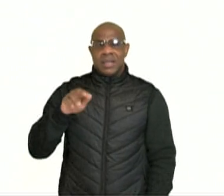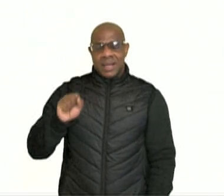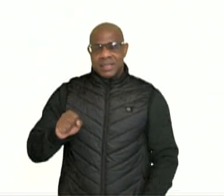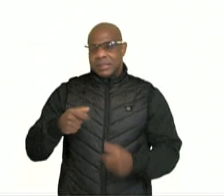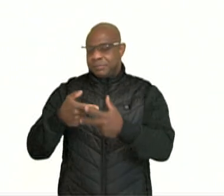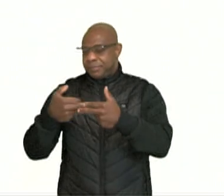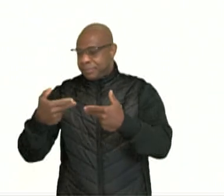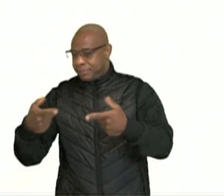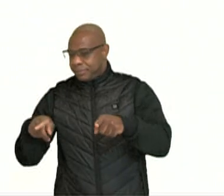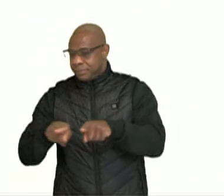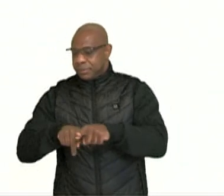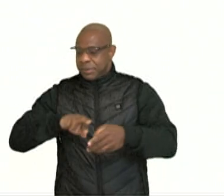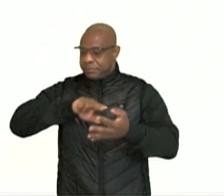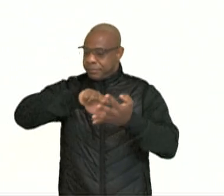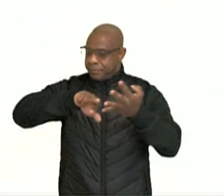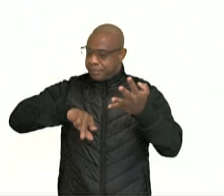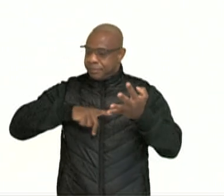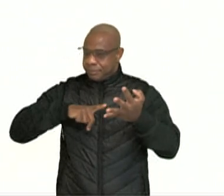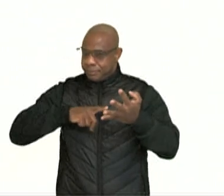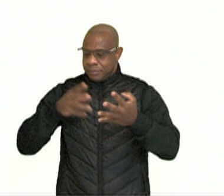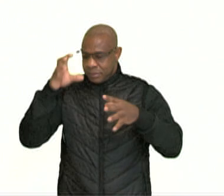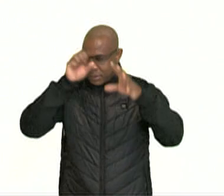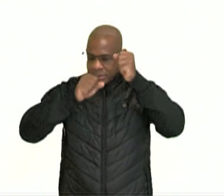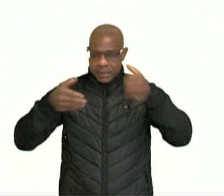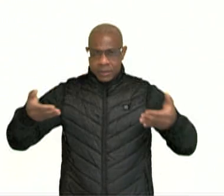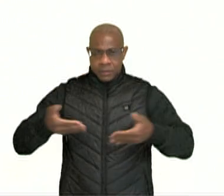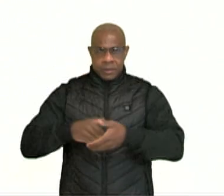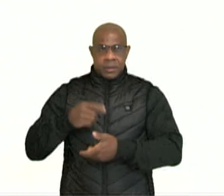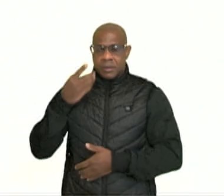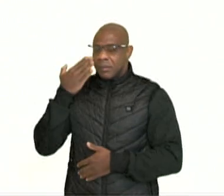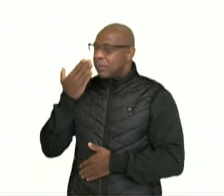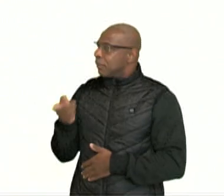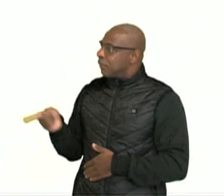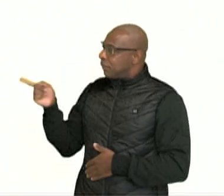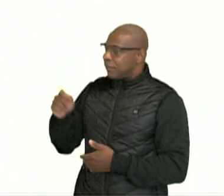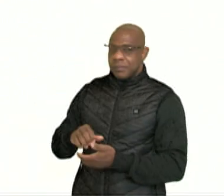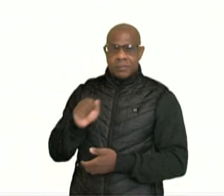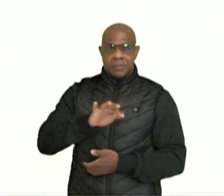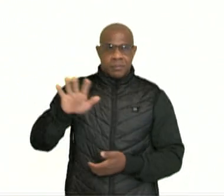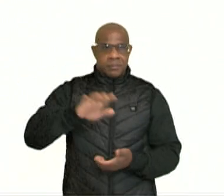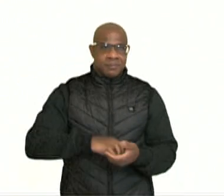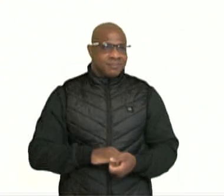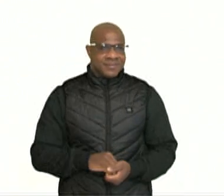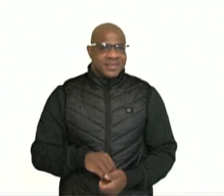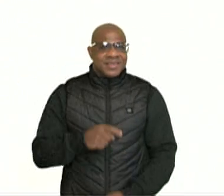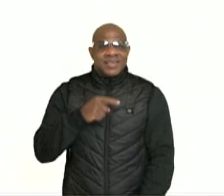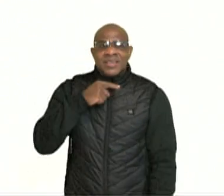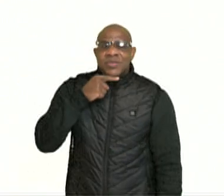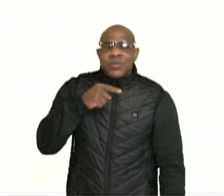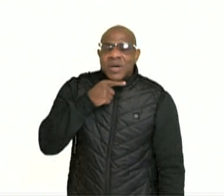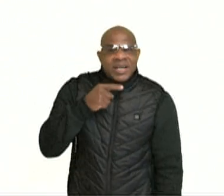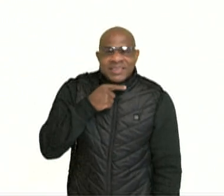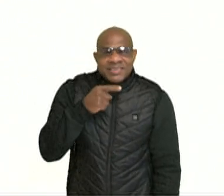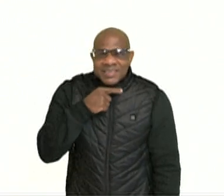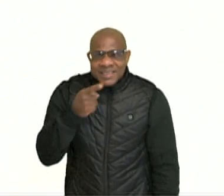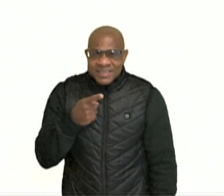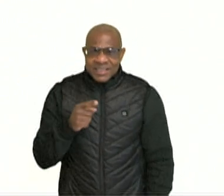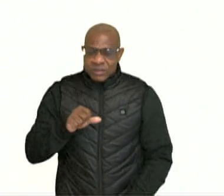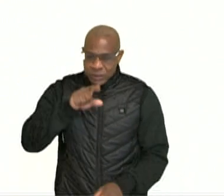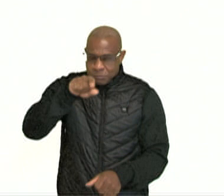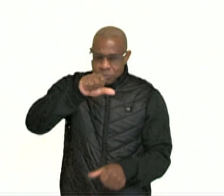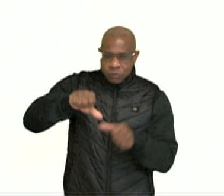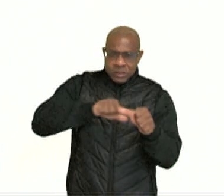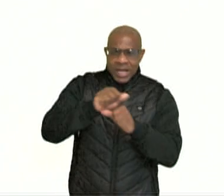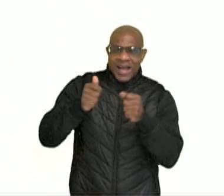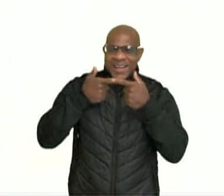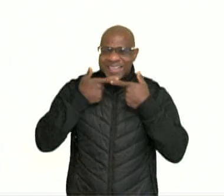adverbiais. Vamos dar uma olhada nessa imagem aqui. Não adianta você mudar o seu sorriso se o seu veneno é o mesmo. Dá uma